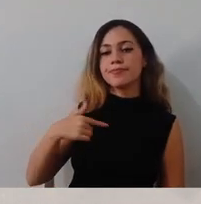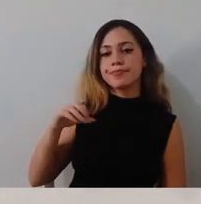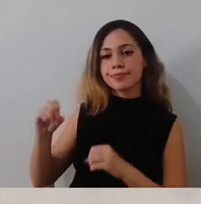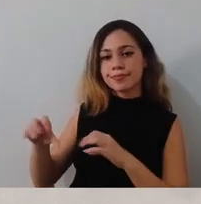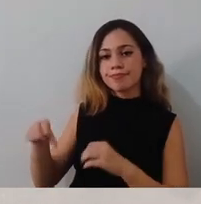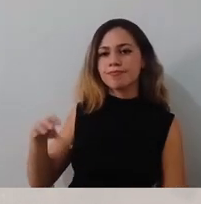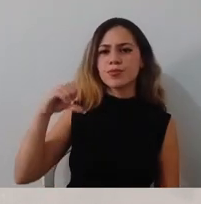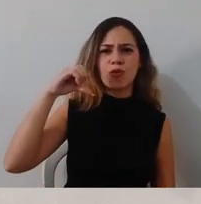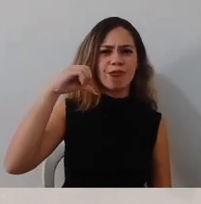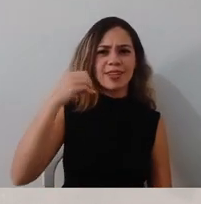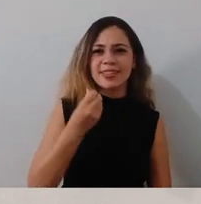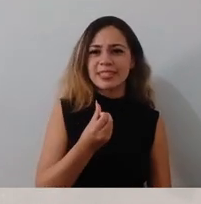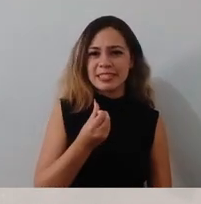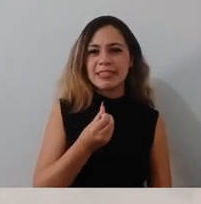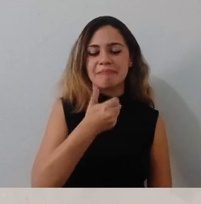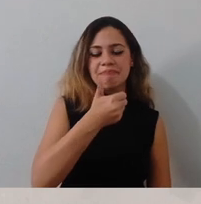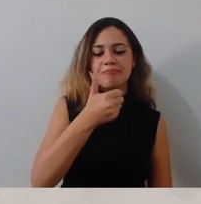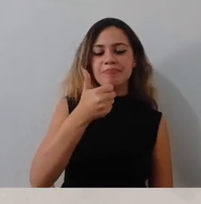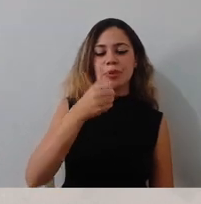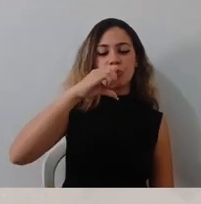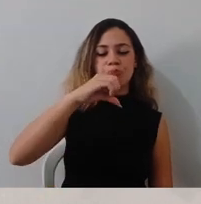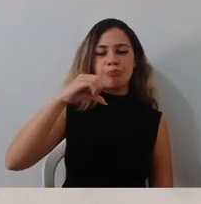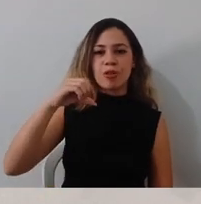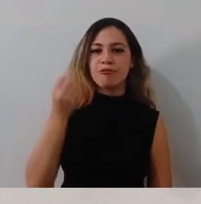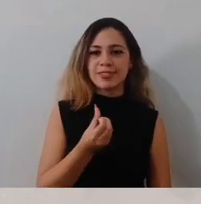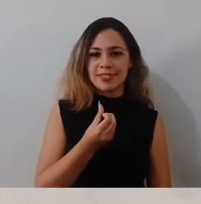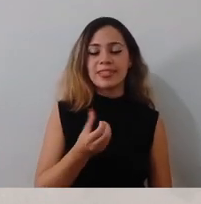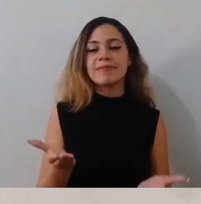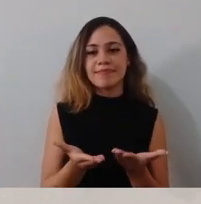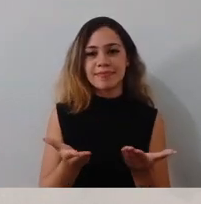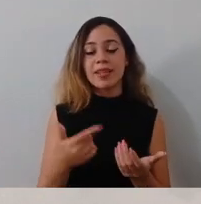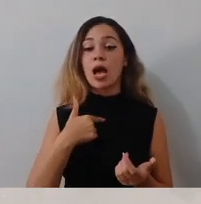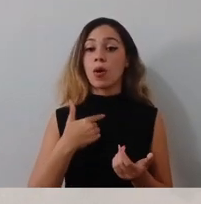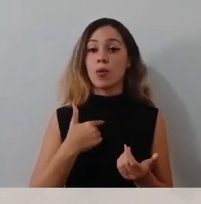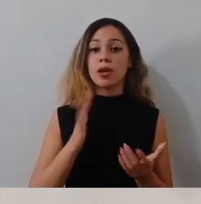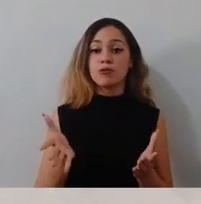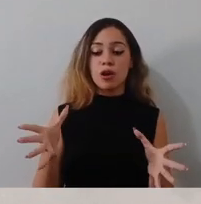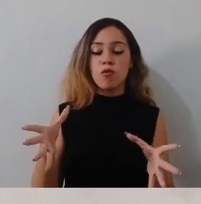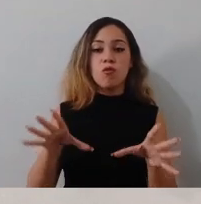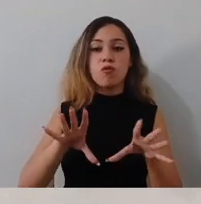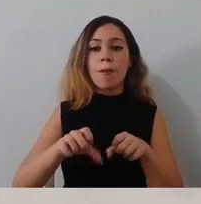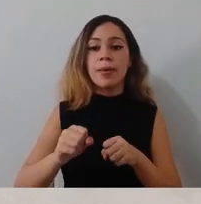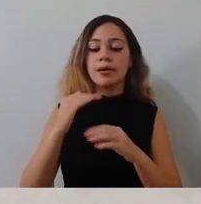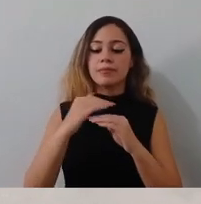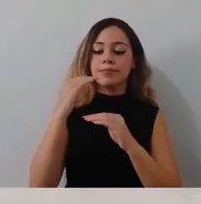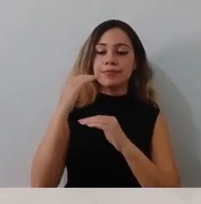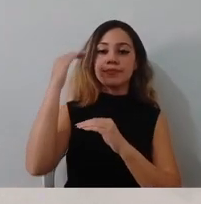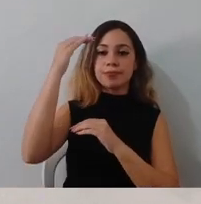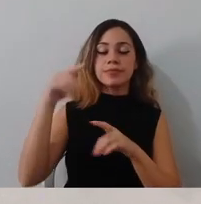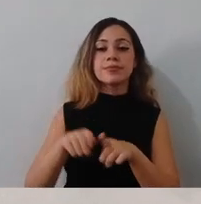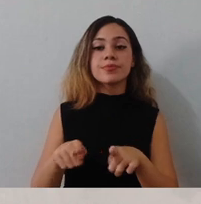iniciais, né? Desde 96, que eu tenho minhas turminhas. Agora já estou na área da graduação,